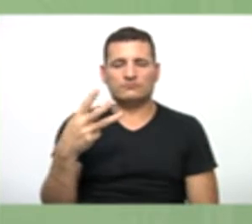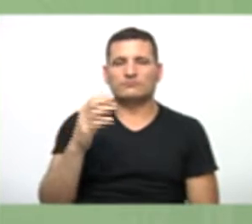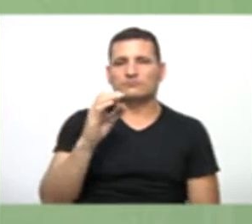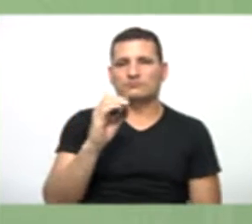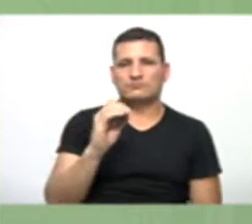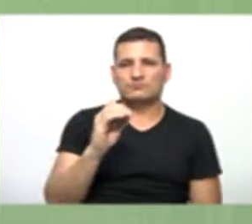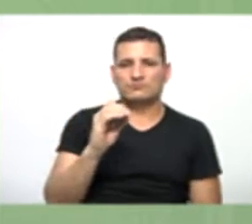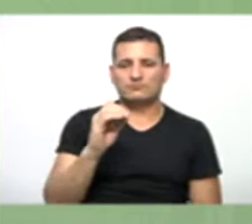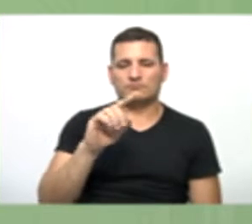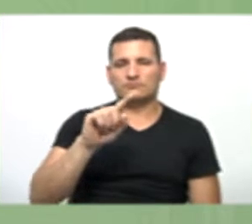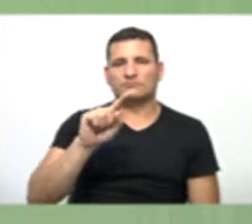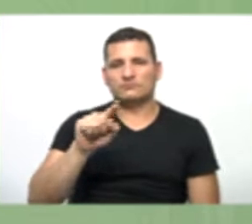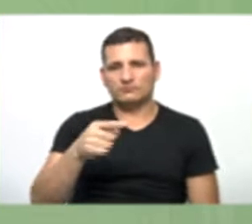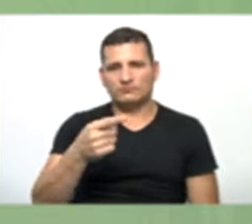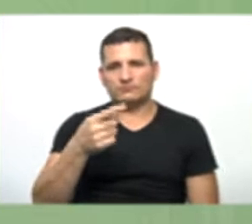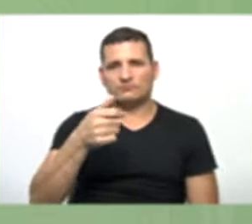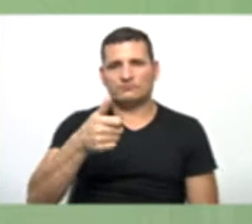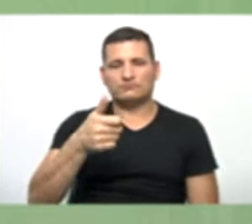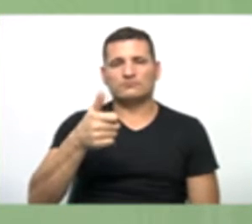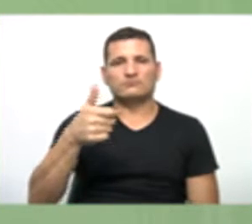0,12. Pronto.